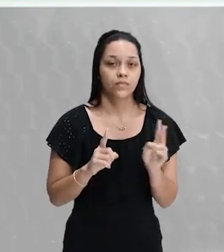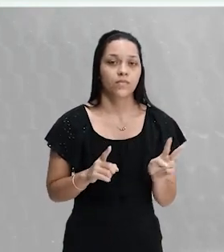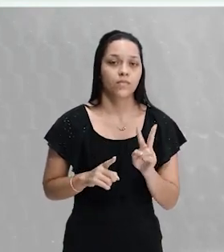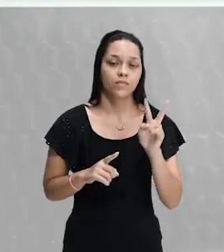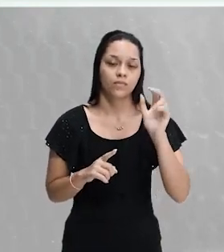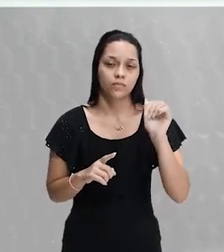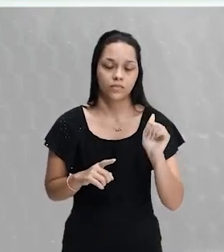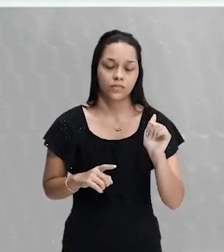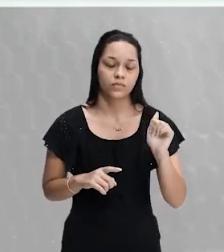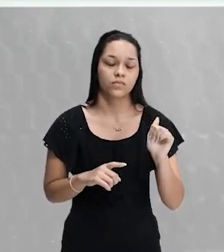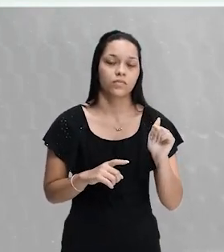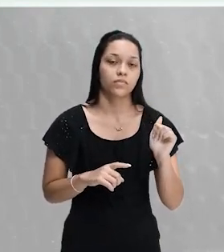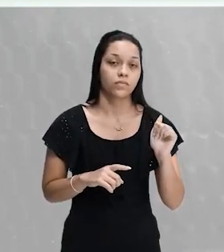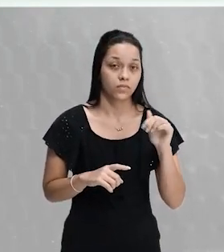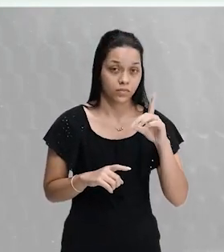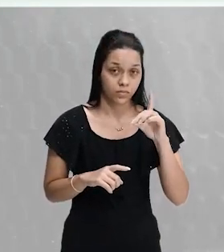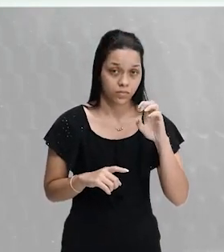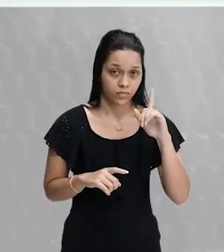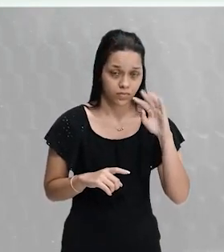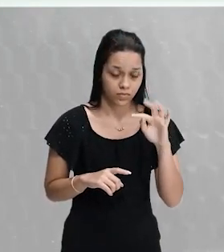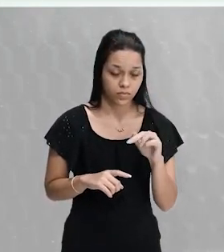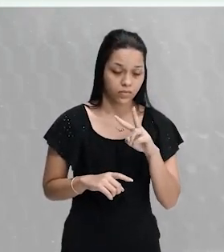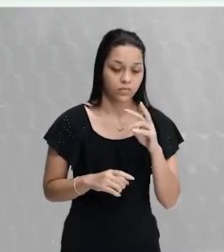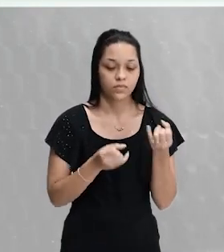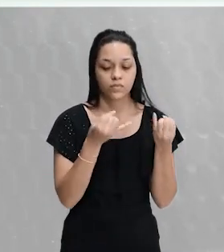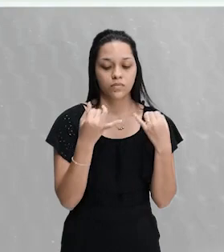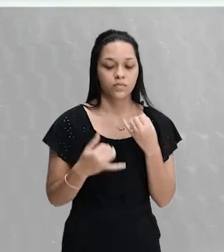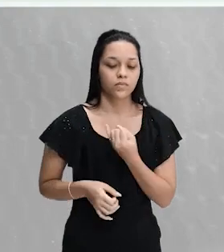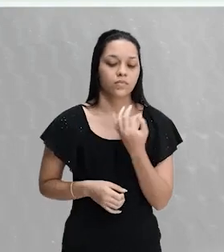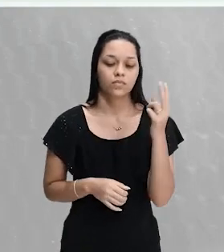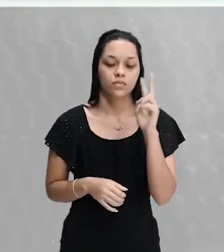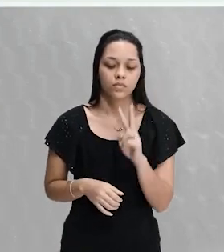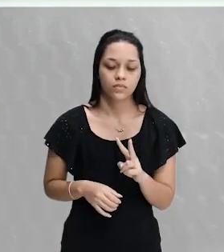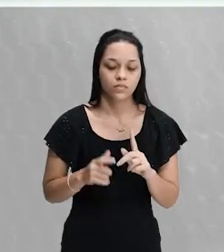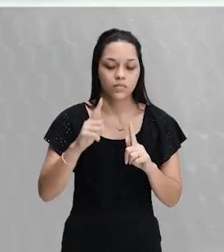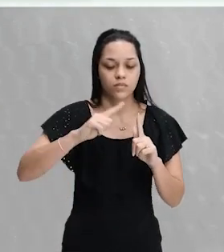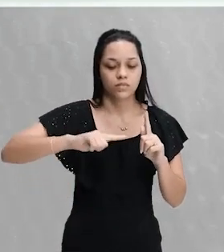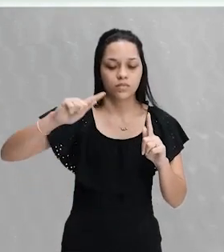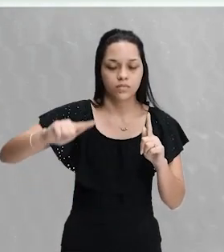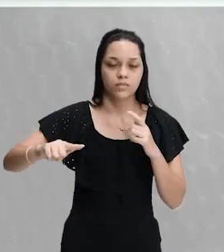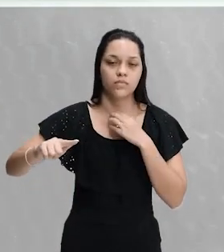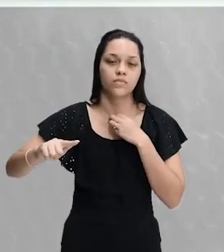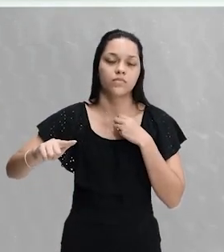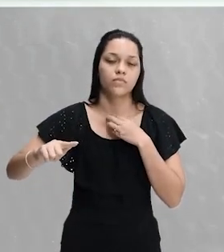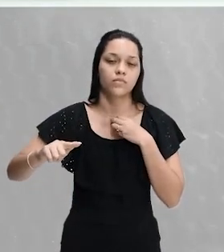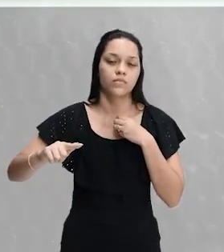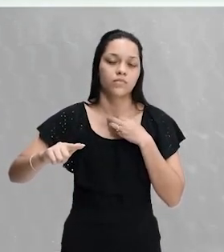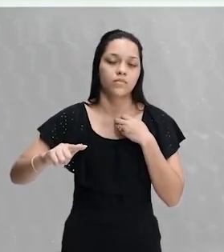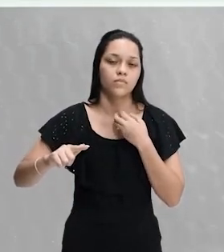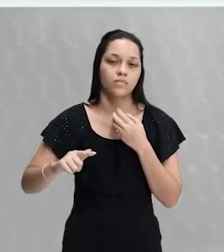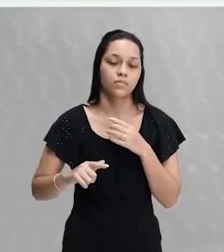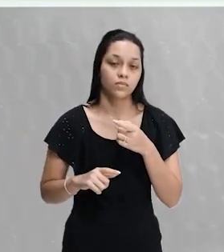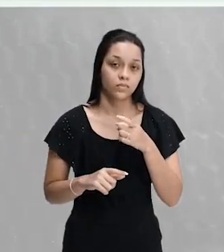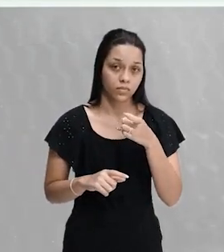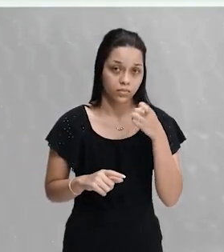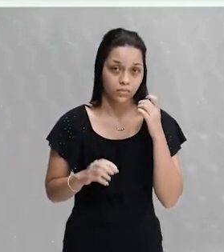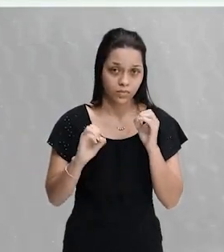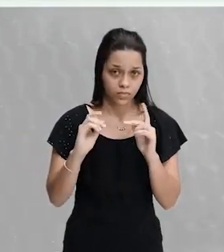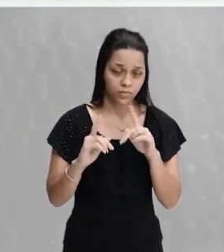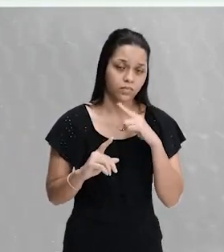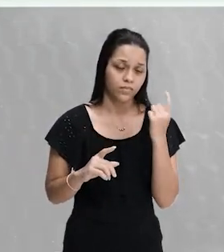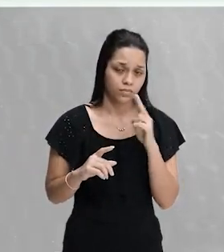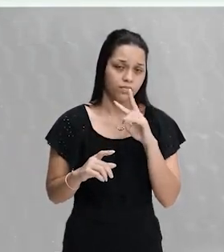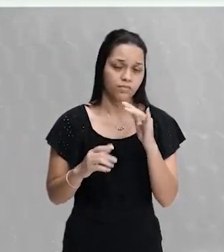de a, o valor de delta vai me dizer quantas vezes o gráfico vai interceptar, o eixo x. Mas a gente